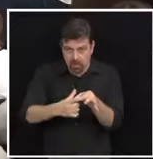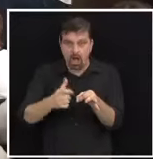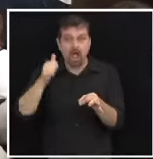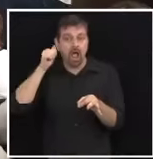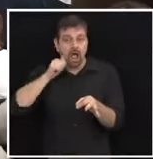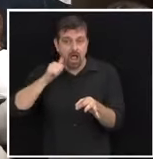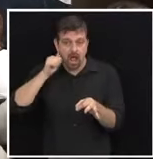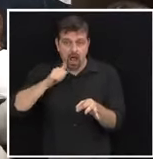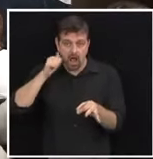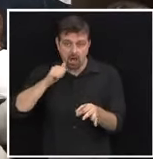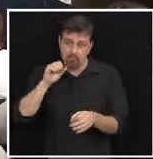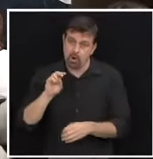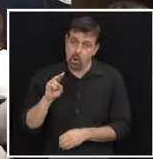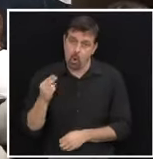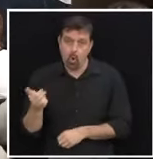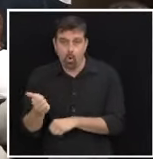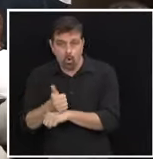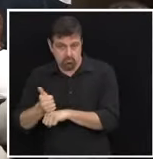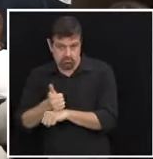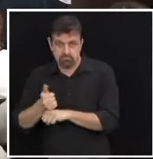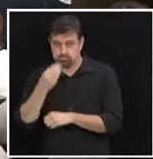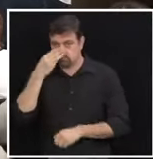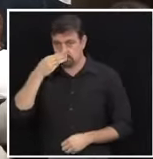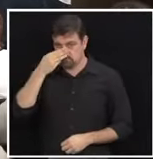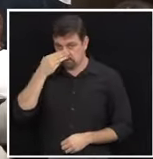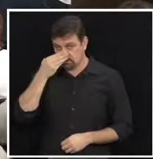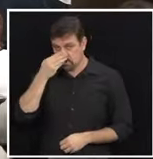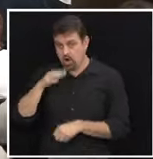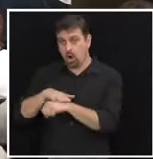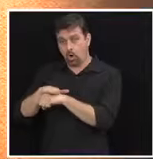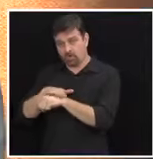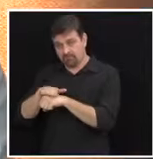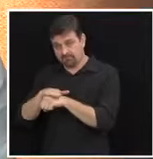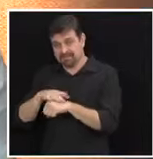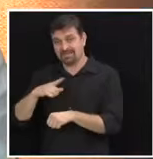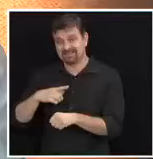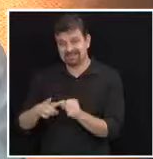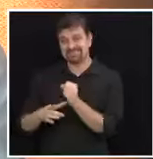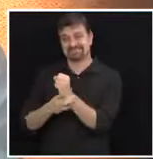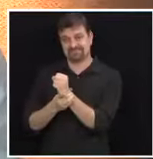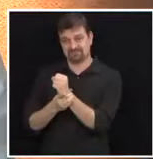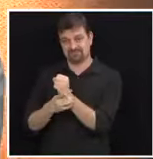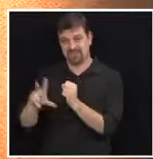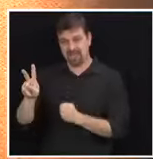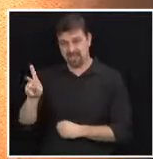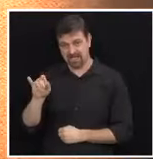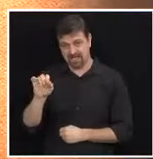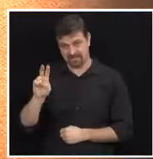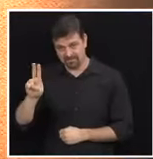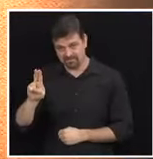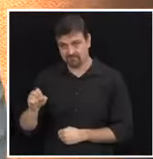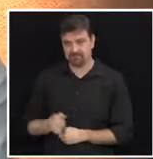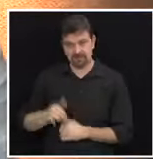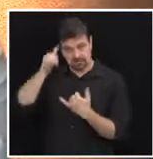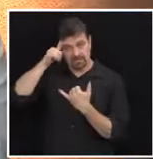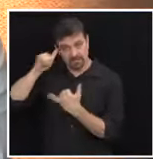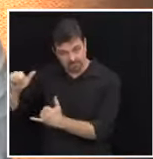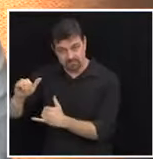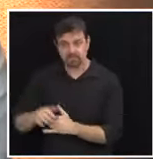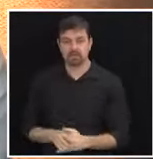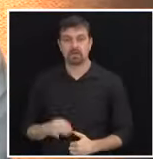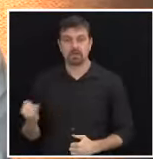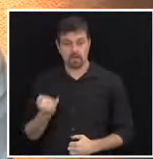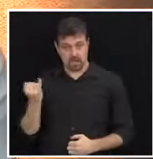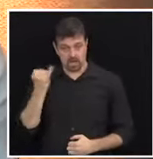ou mulher profissional do sexo ou não, negociar uma prática segura. Então, é muito importante o preservativo feminino. E